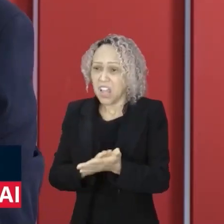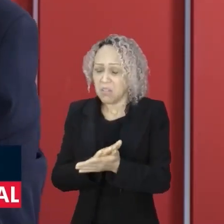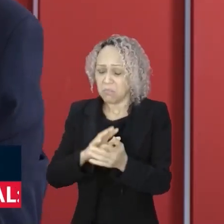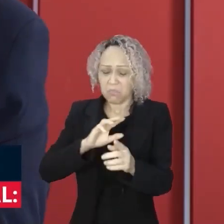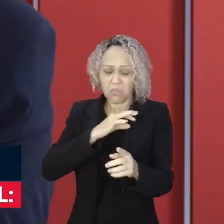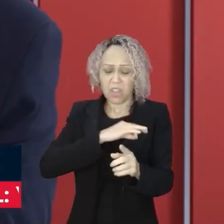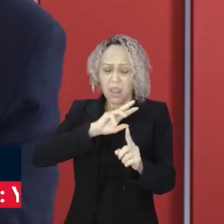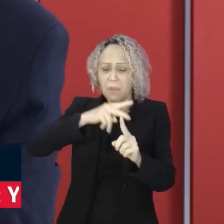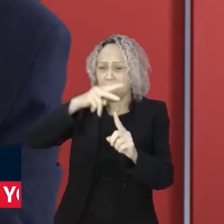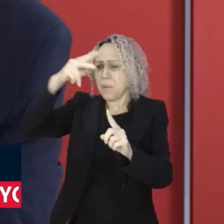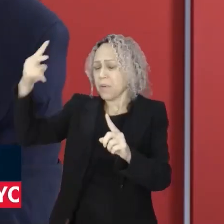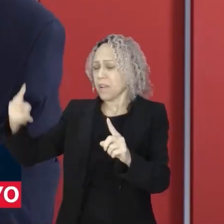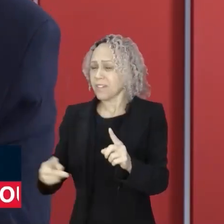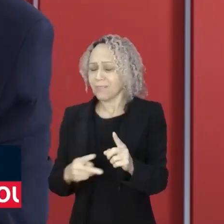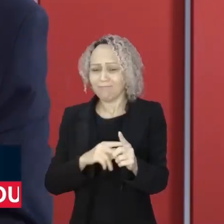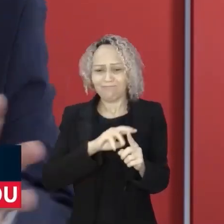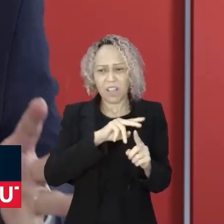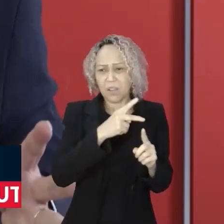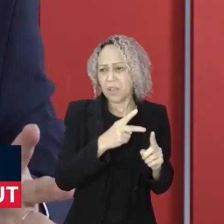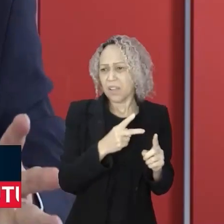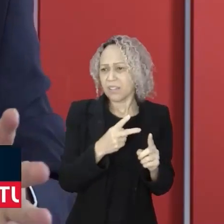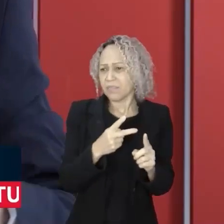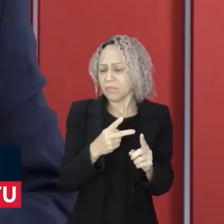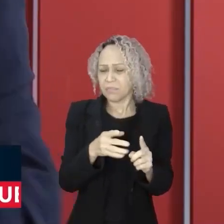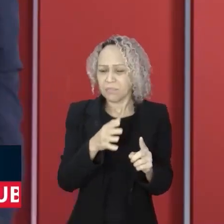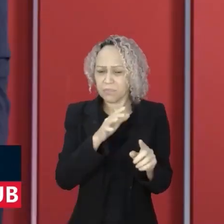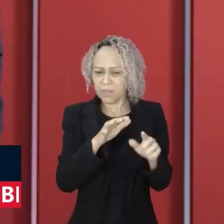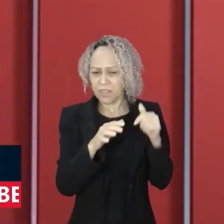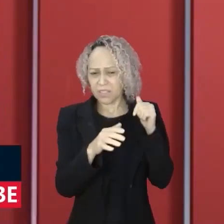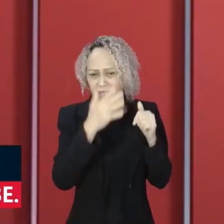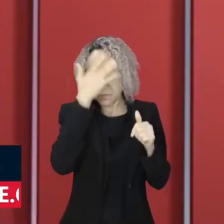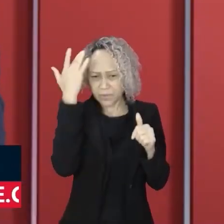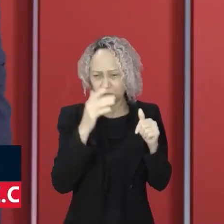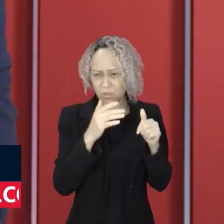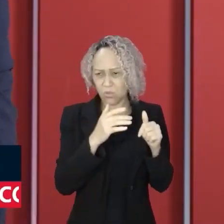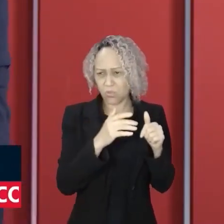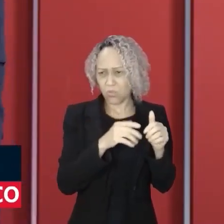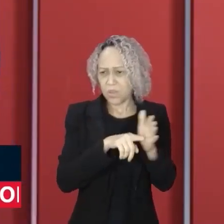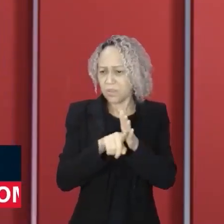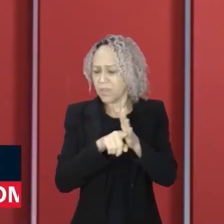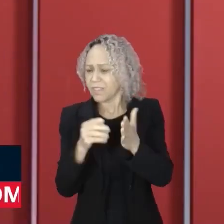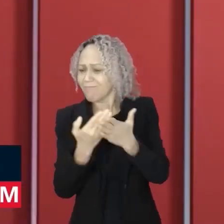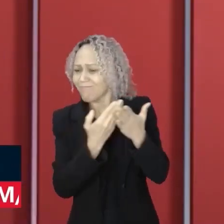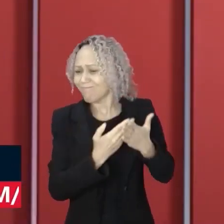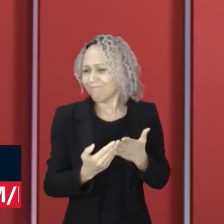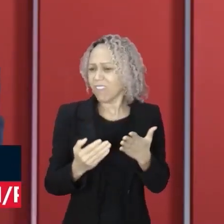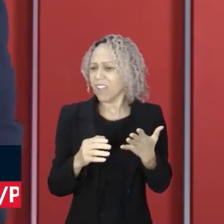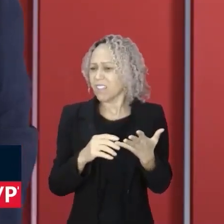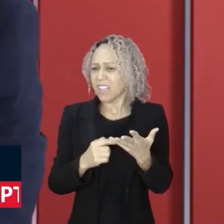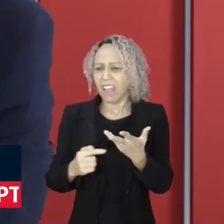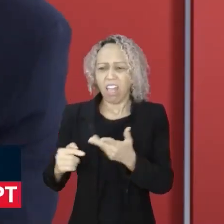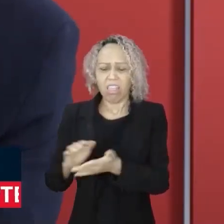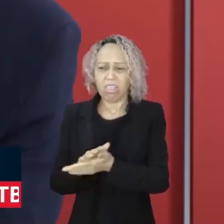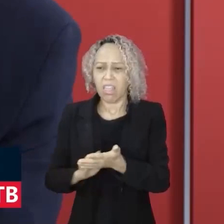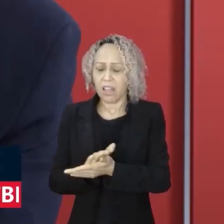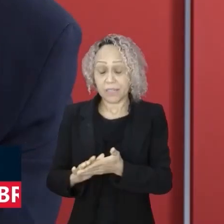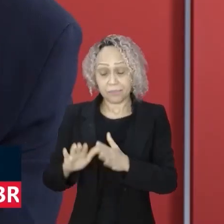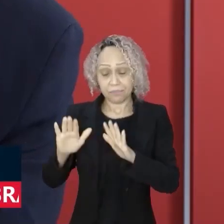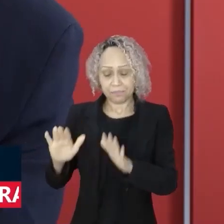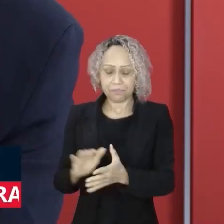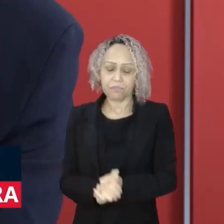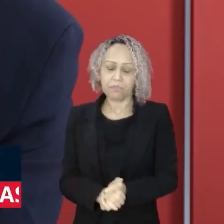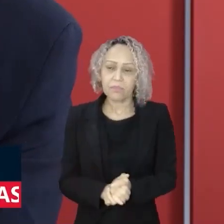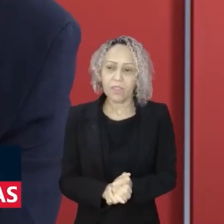nossos estudantes, não tinha reajuste, em nenhuma área tinha reajuste. Bom, passou então a ter reajuste, e no programa, para comprar o alimento